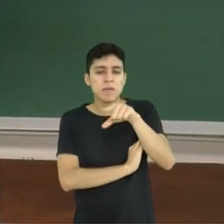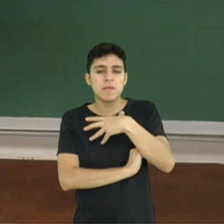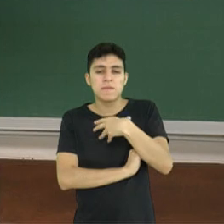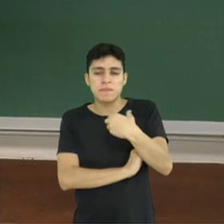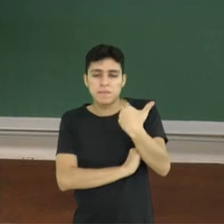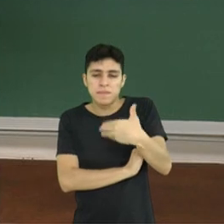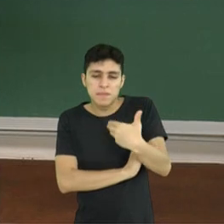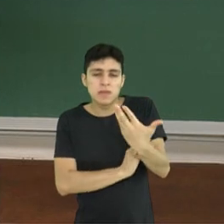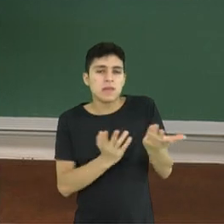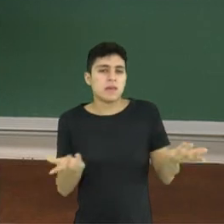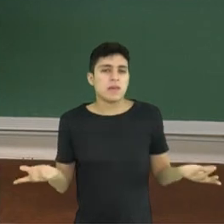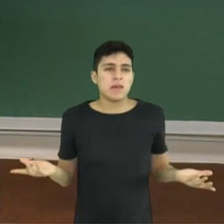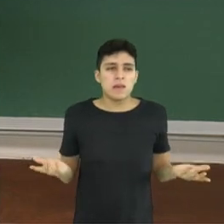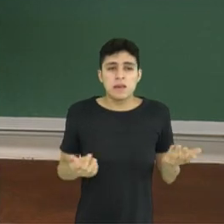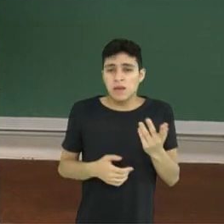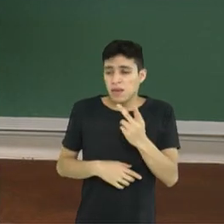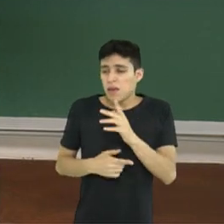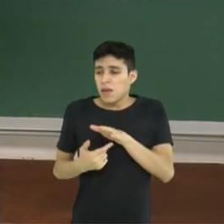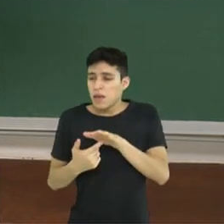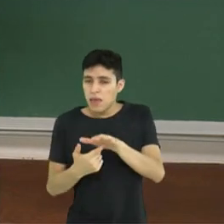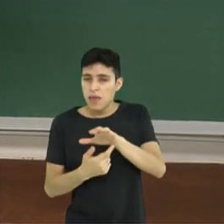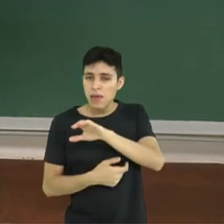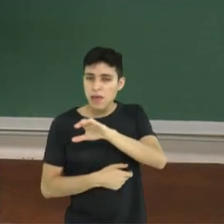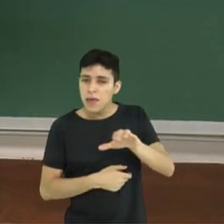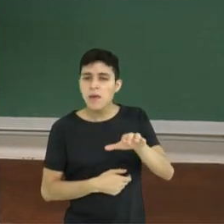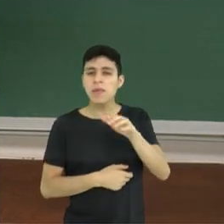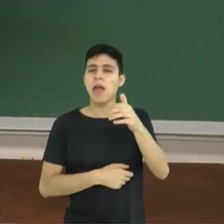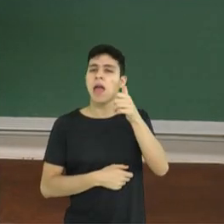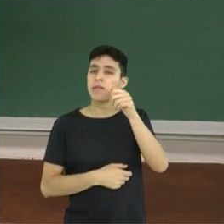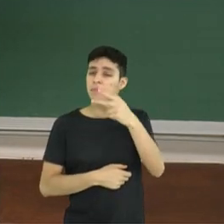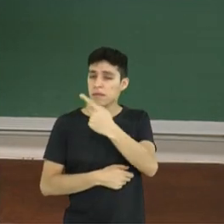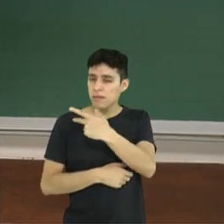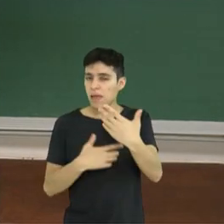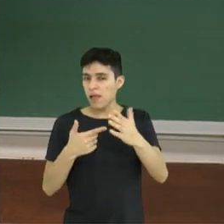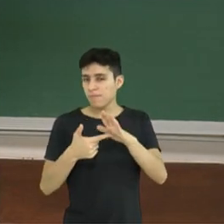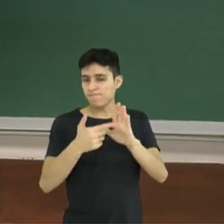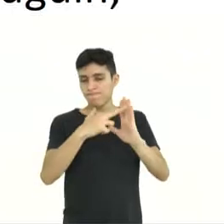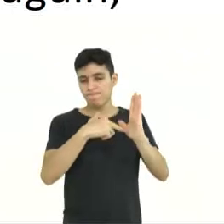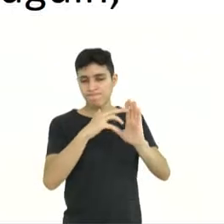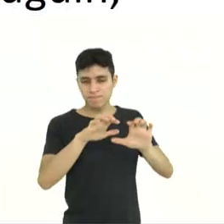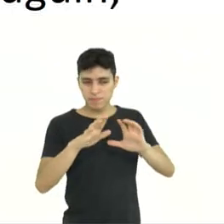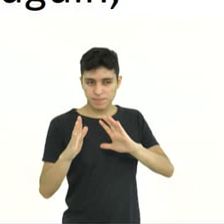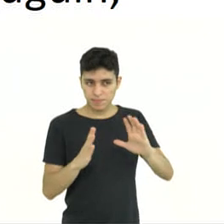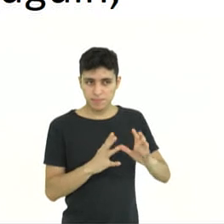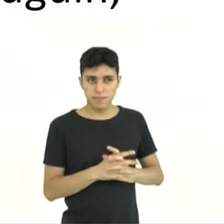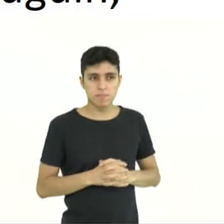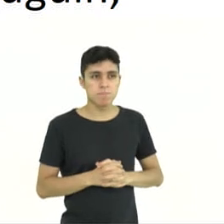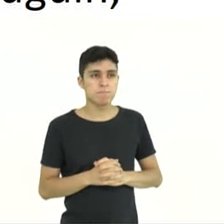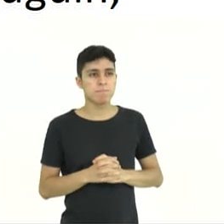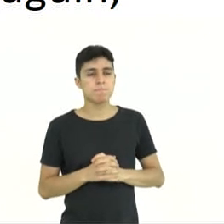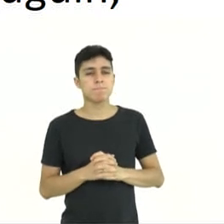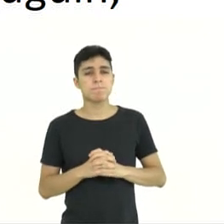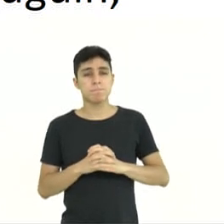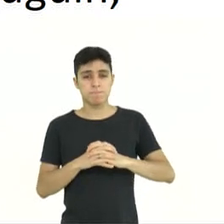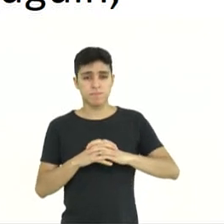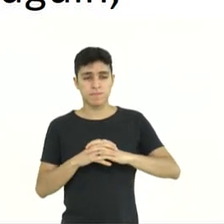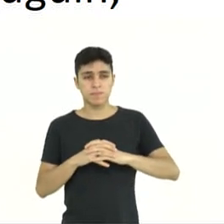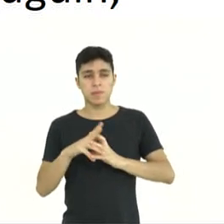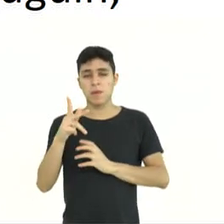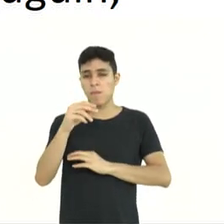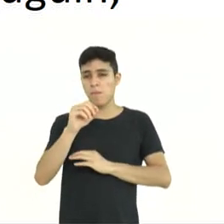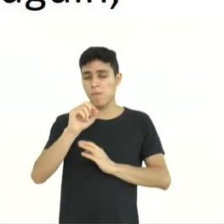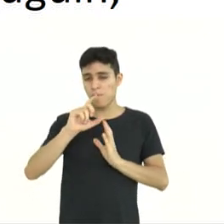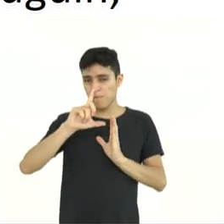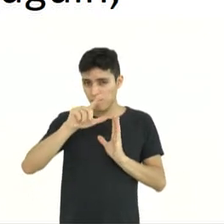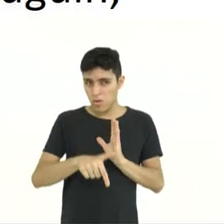filha retratava muito sua cunhada sua irmã né então assim pós-impressionismo né Chegamos aqui a segunda parte aula